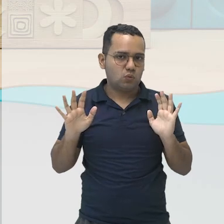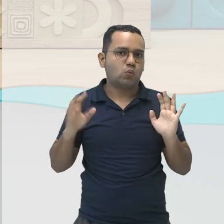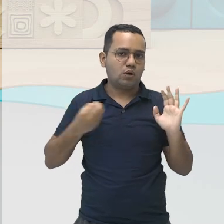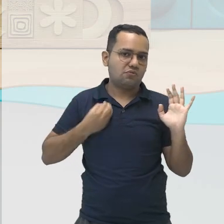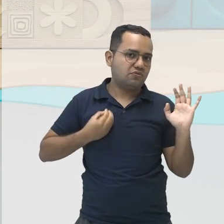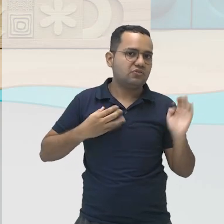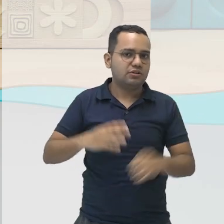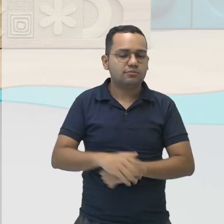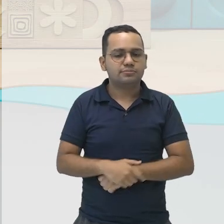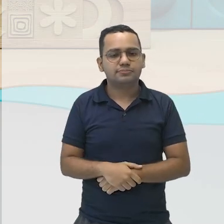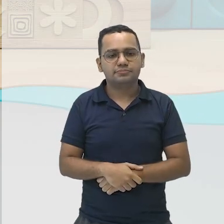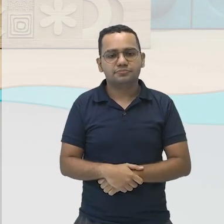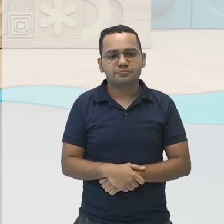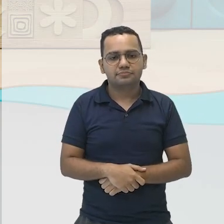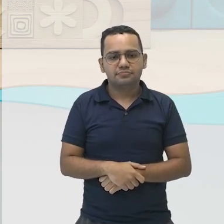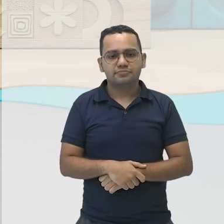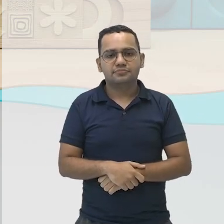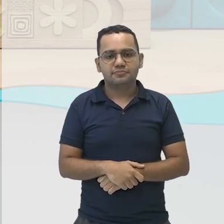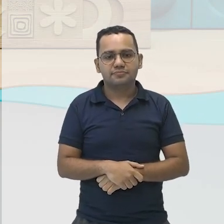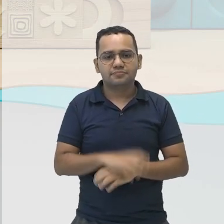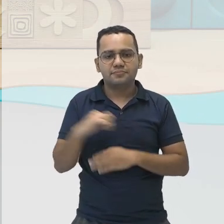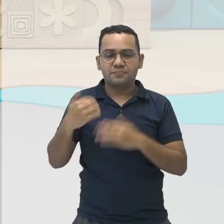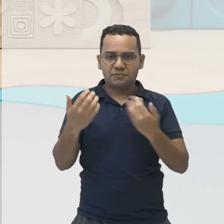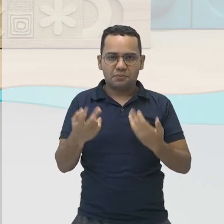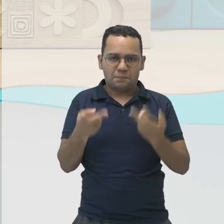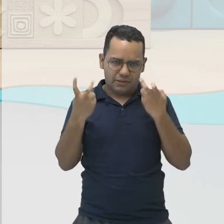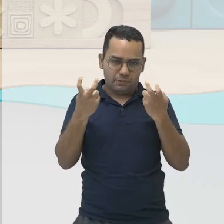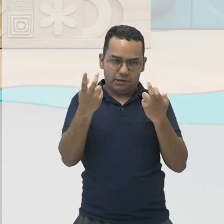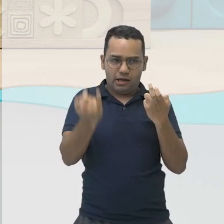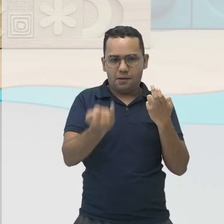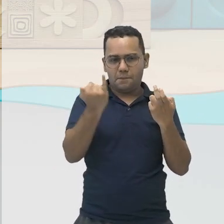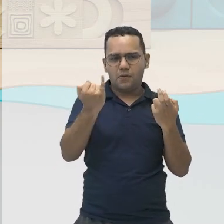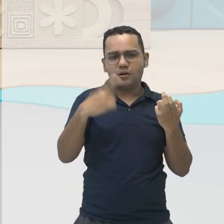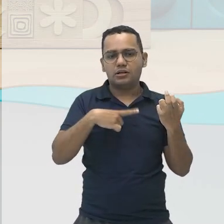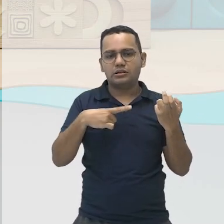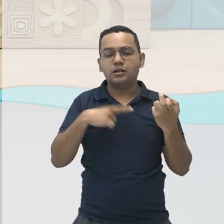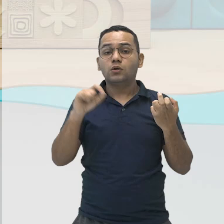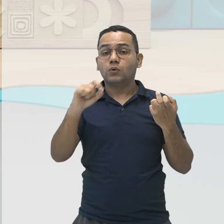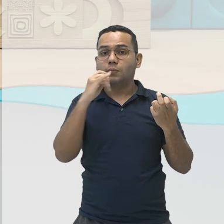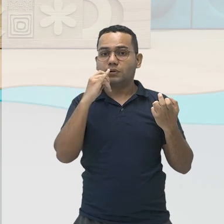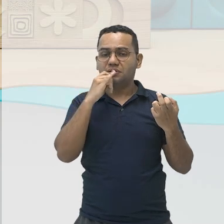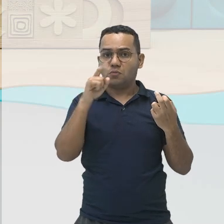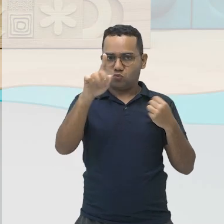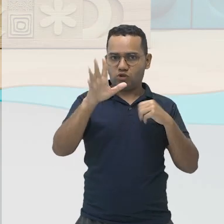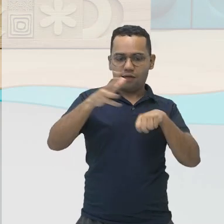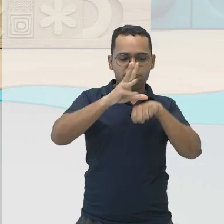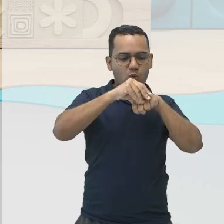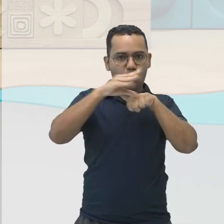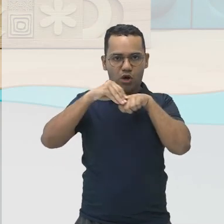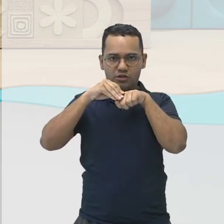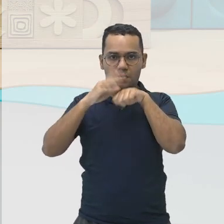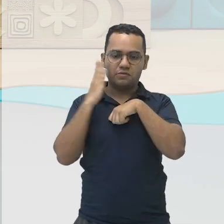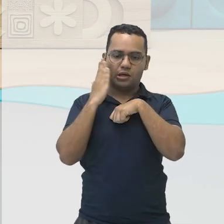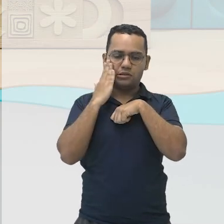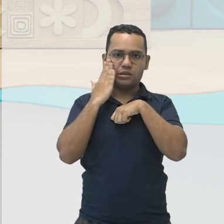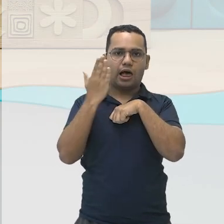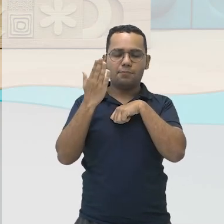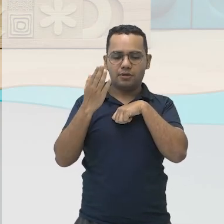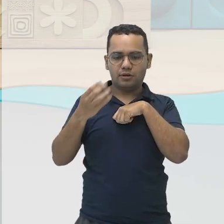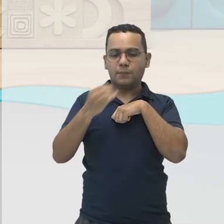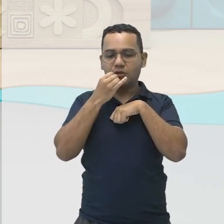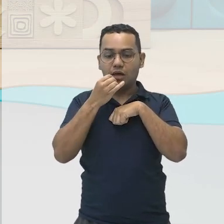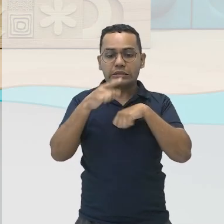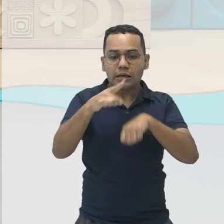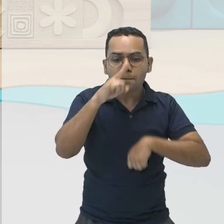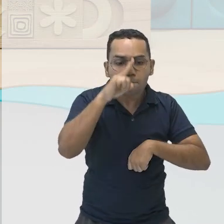a importância aí dos primeiros socorros, desse conhecimento para agir de imediato numa situação ali de perigo, numa